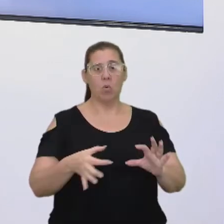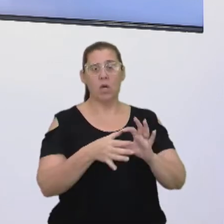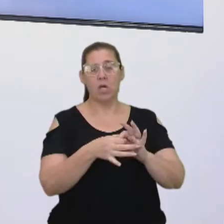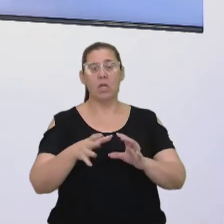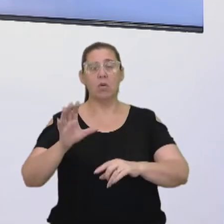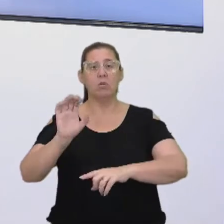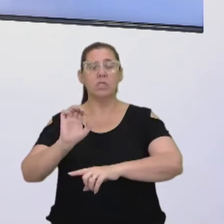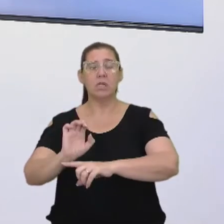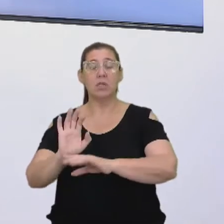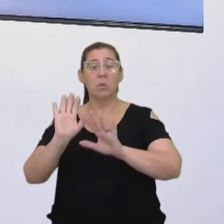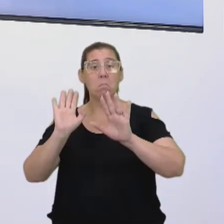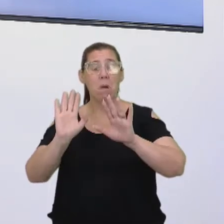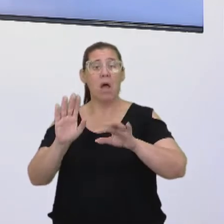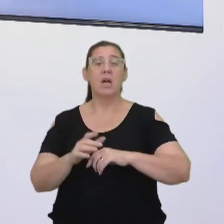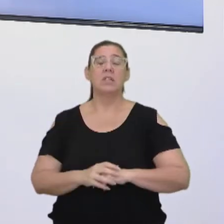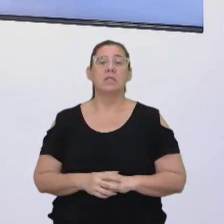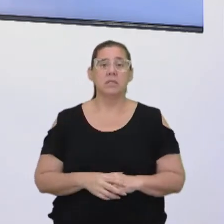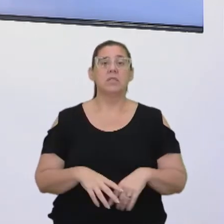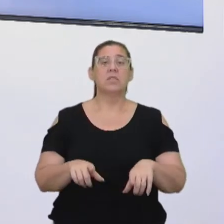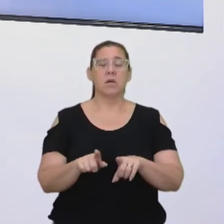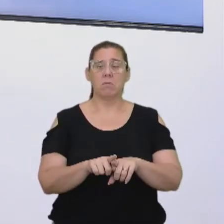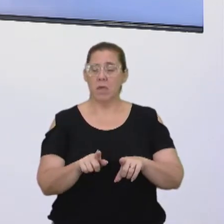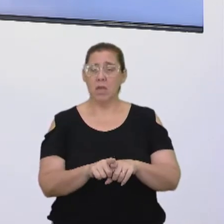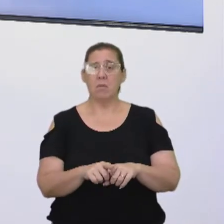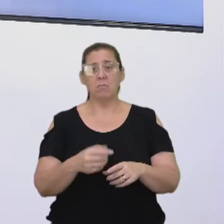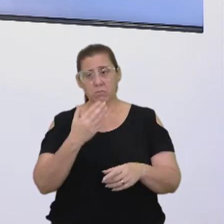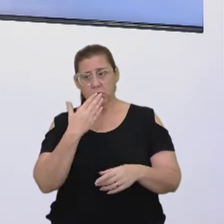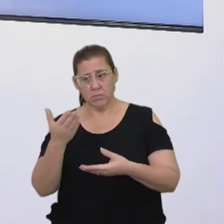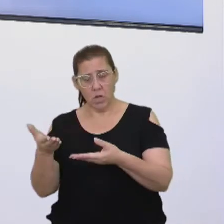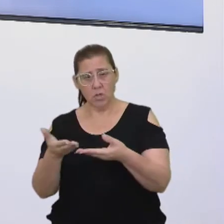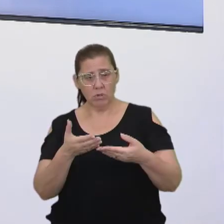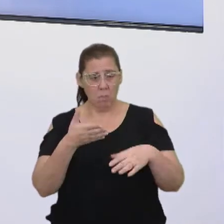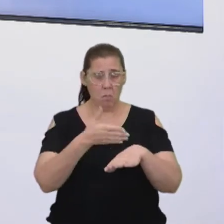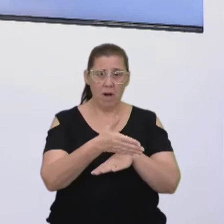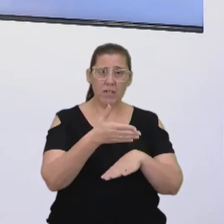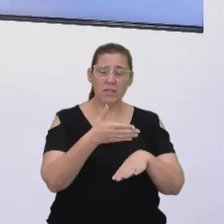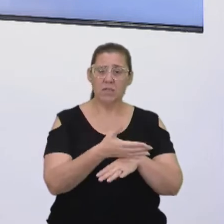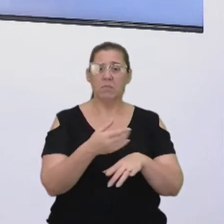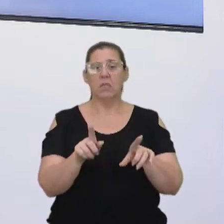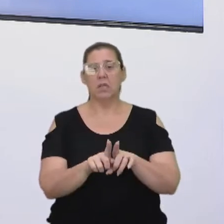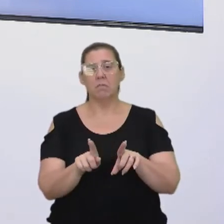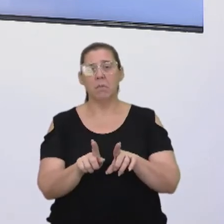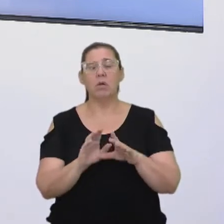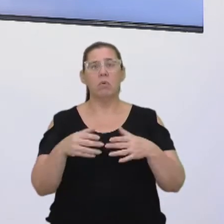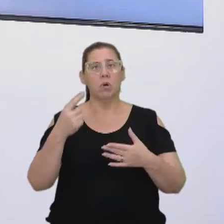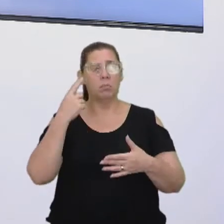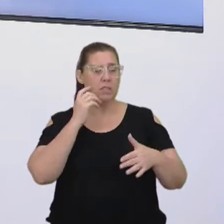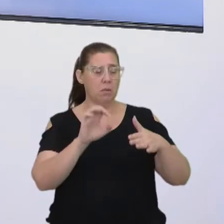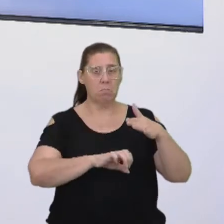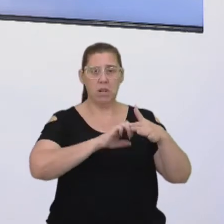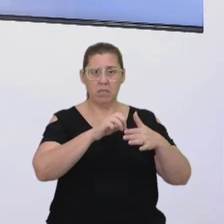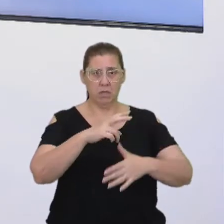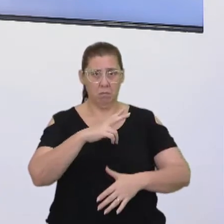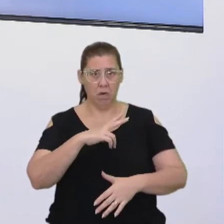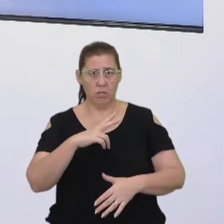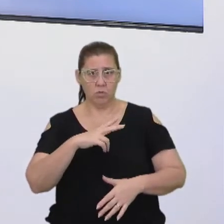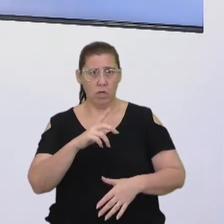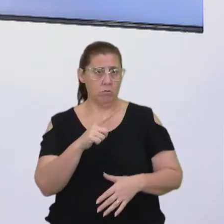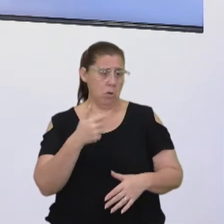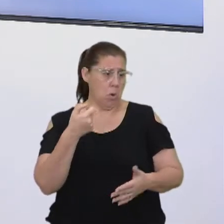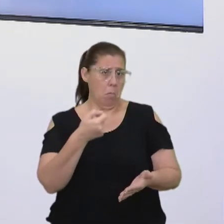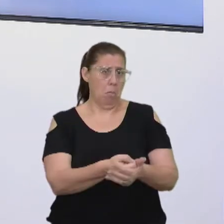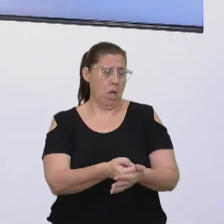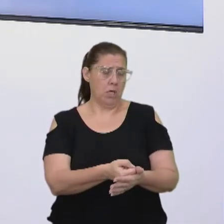Estado, mas que também são convidadas a participar desse processo. Quando a gente pensa em uma empresa privada, ela não tem